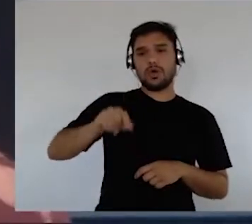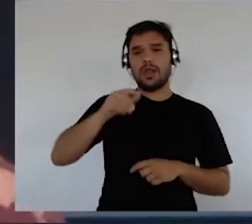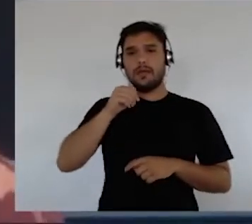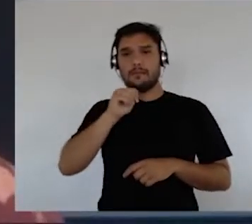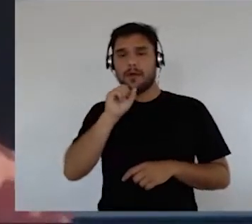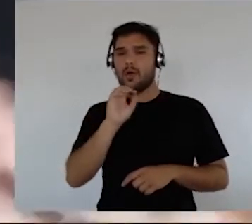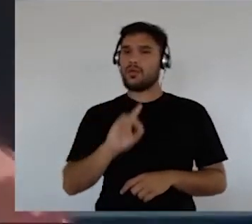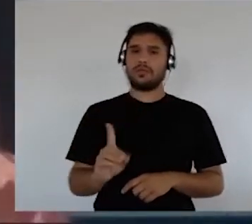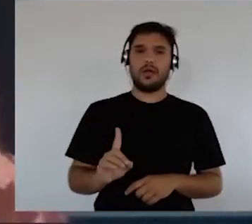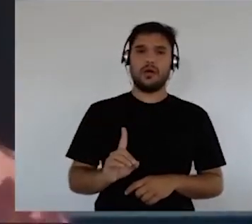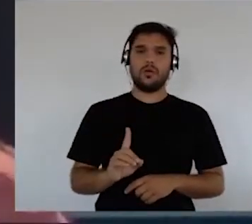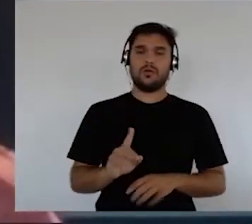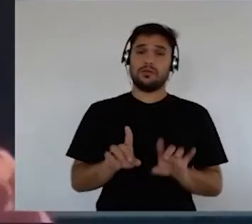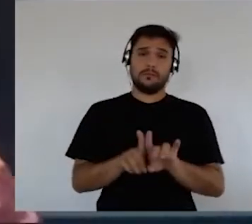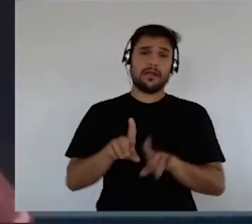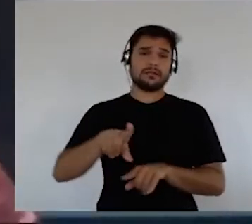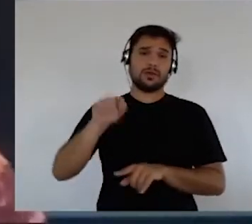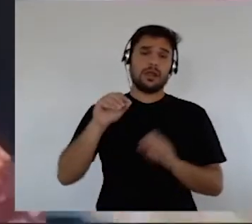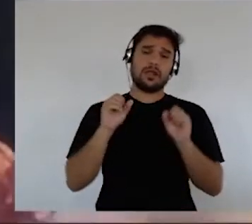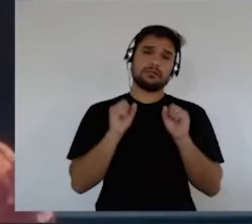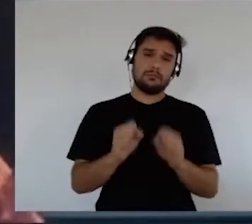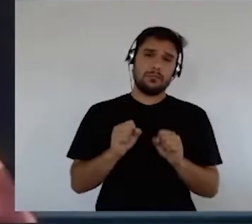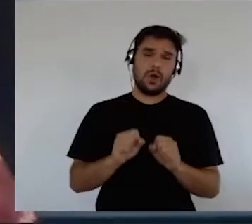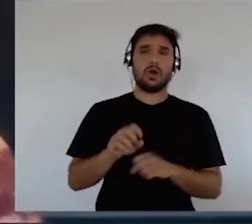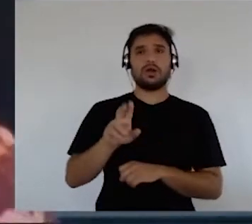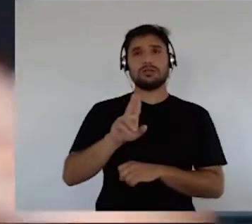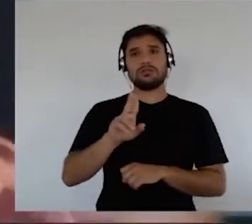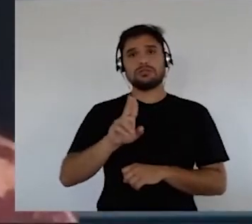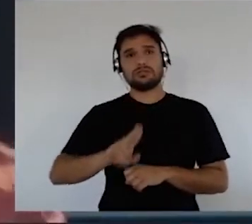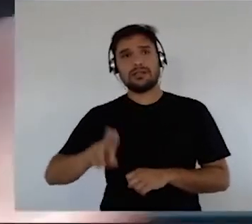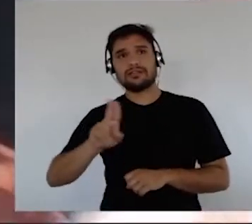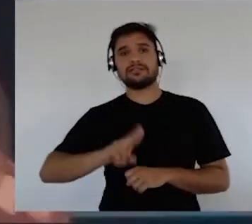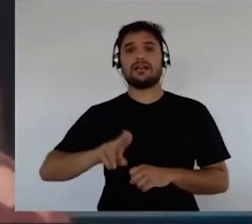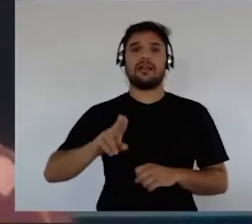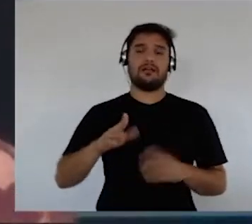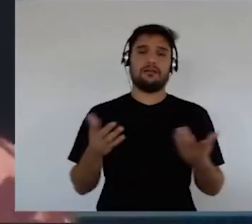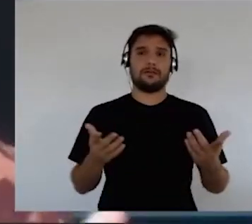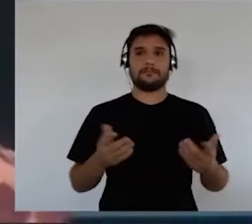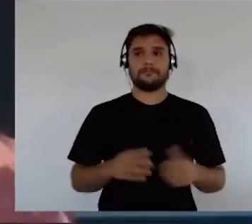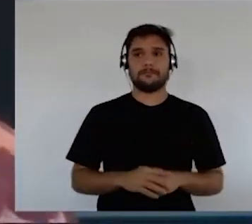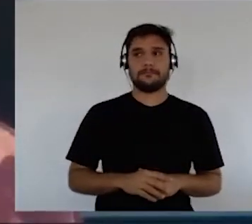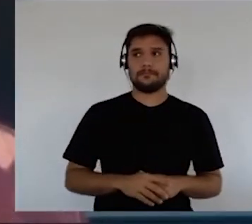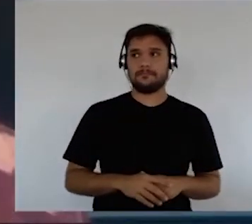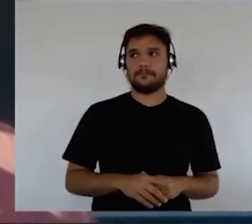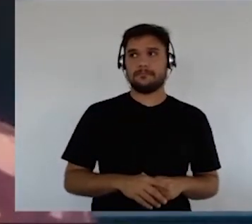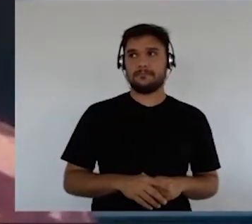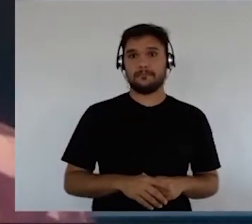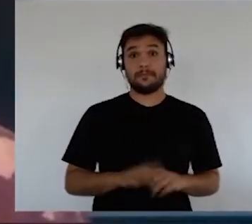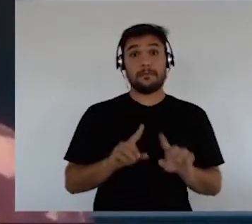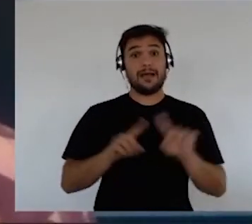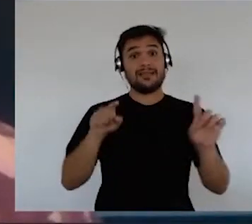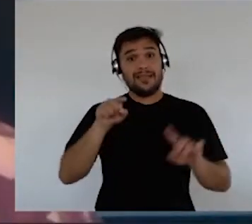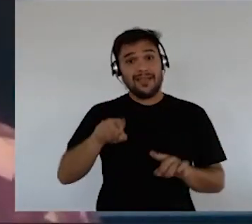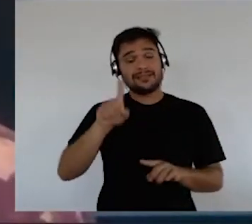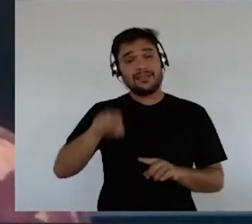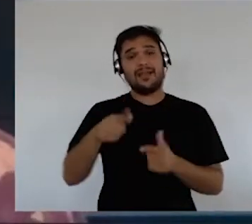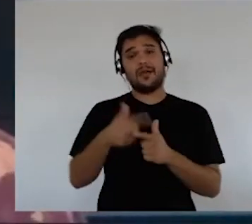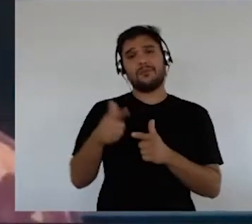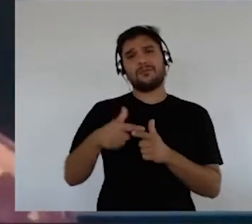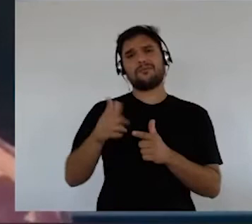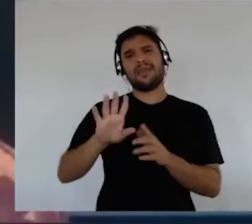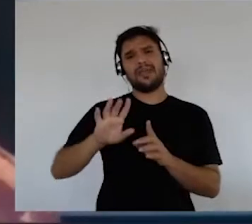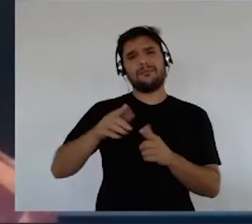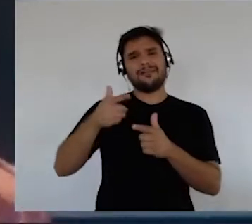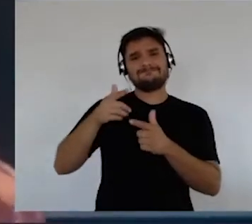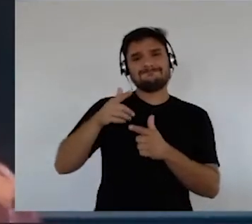serem, inclusive escolherem se querem, né, exercer a advocacia, não querem, enfim. Mas esse é um problema que se coloca, uma